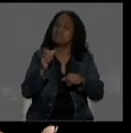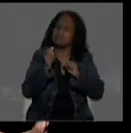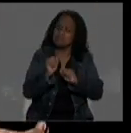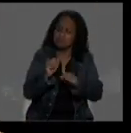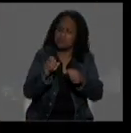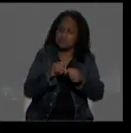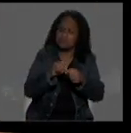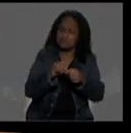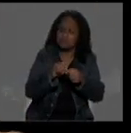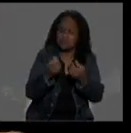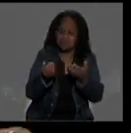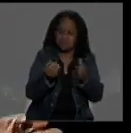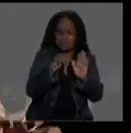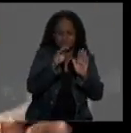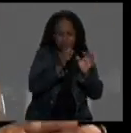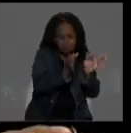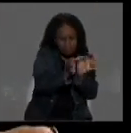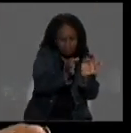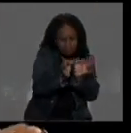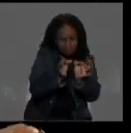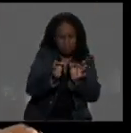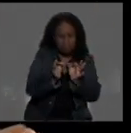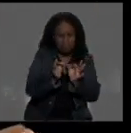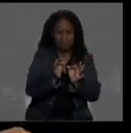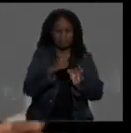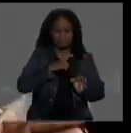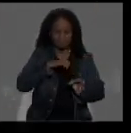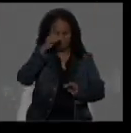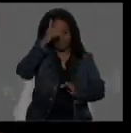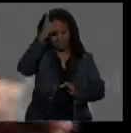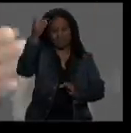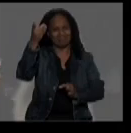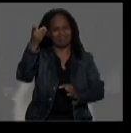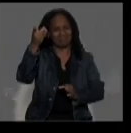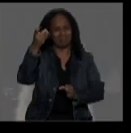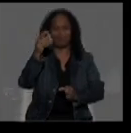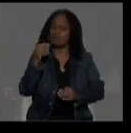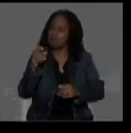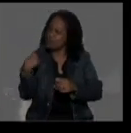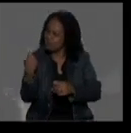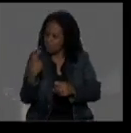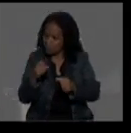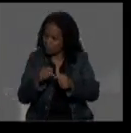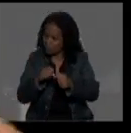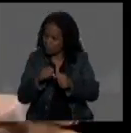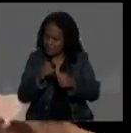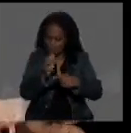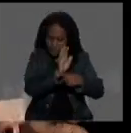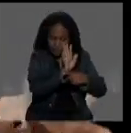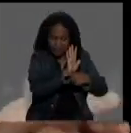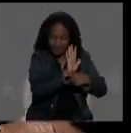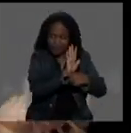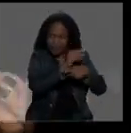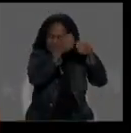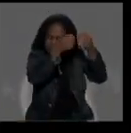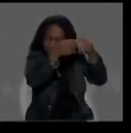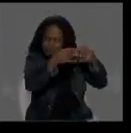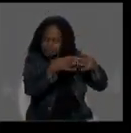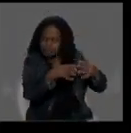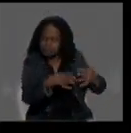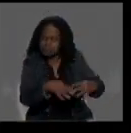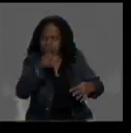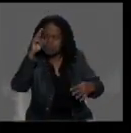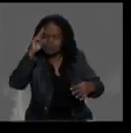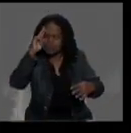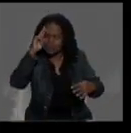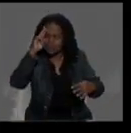pode fazer em termos de organização, e surgiu a ideia, né, de fazermos um filme contando a história a partir